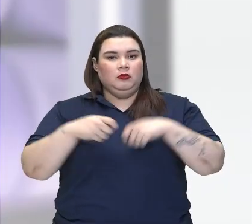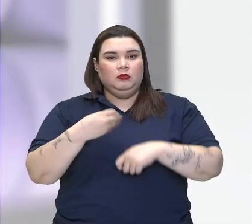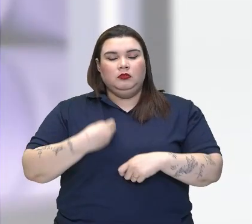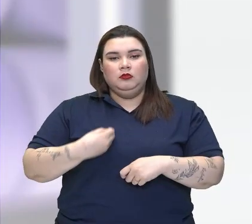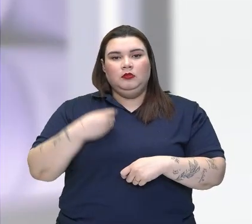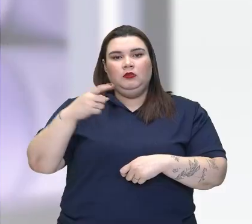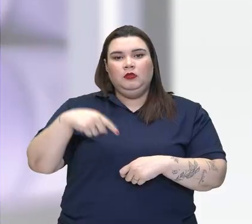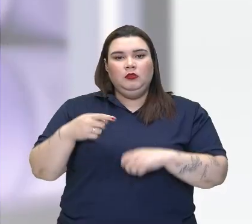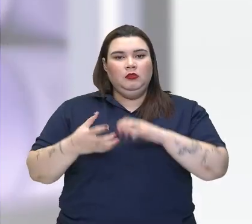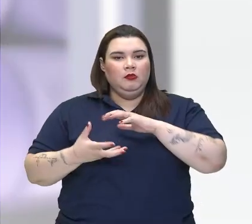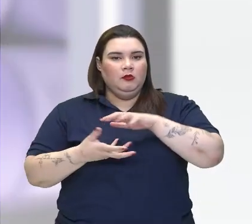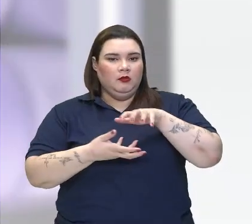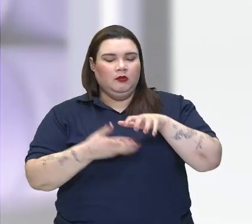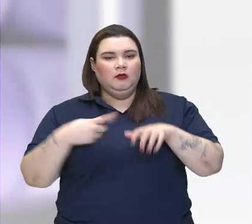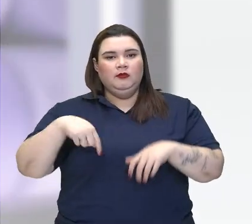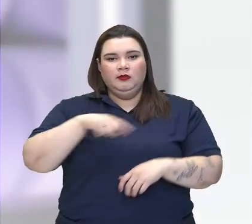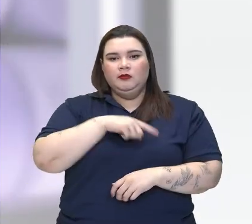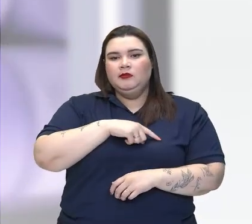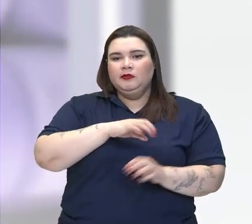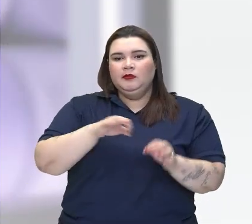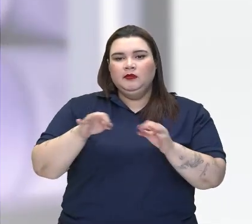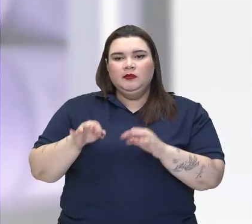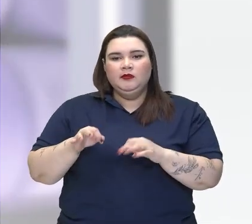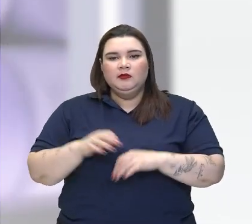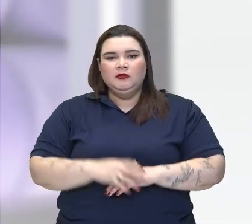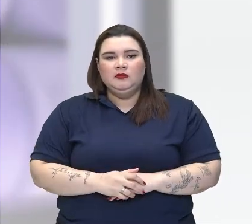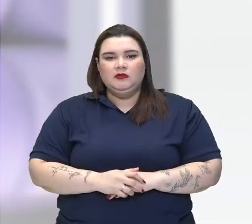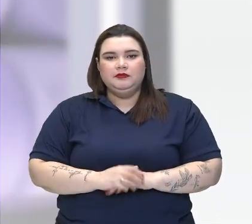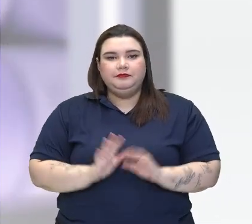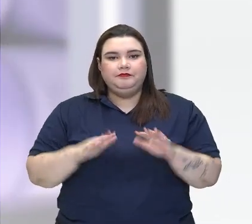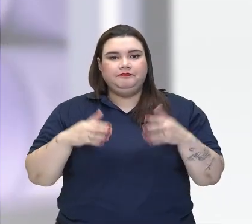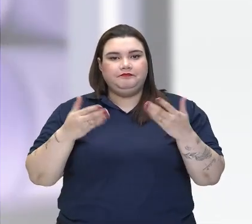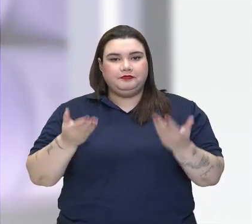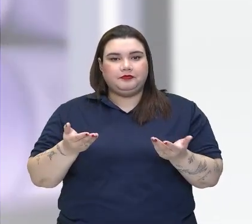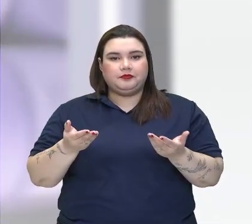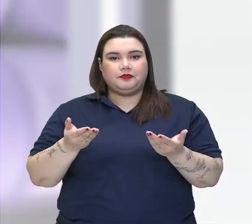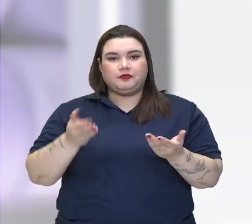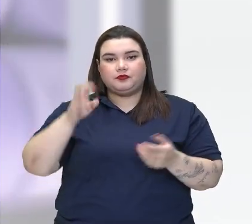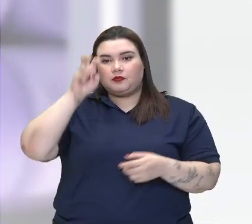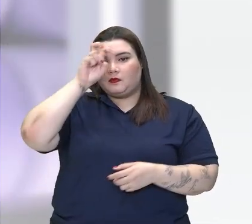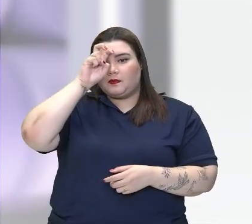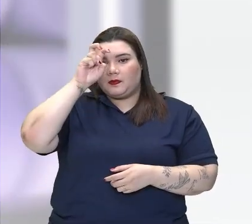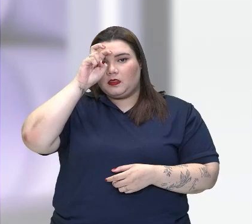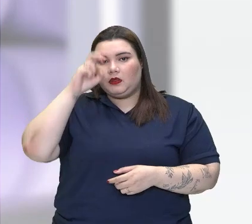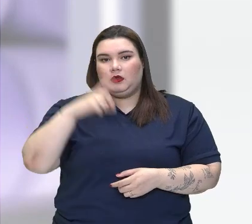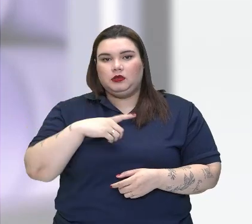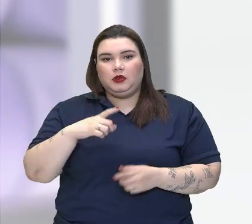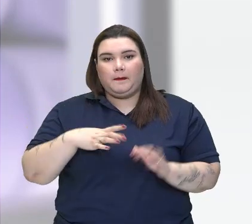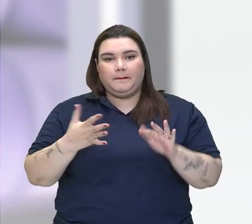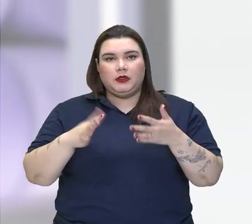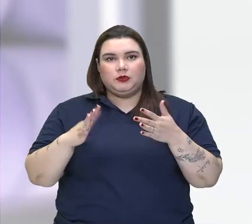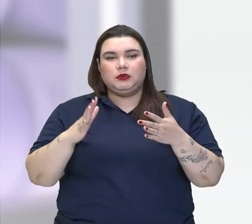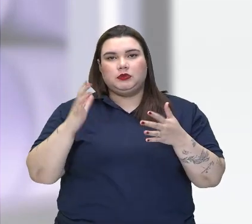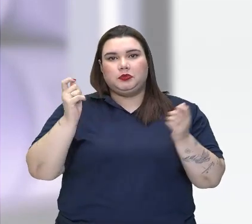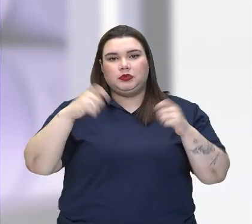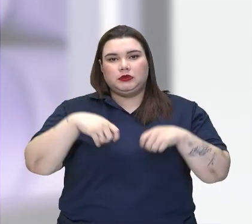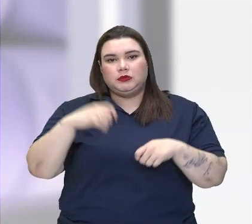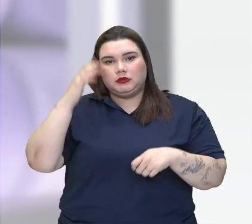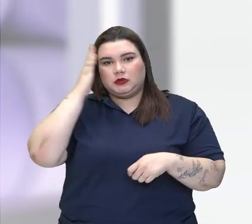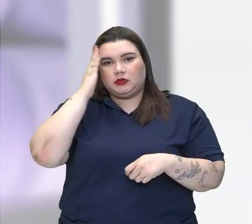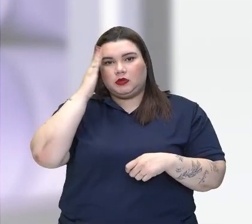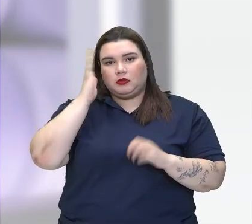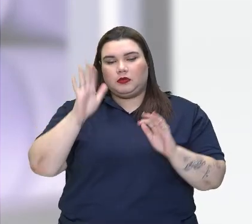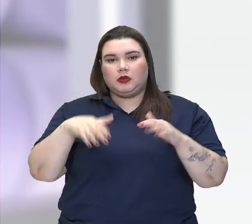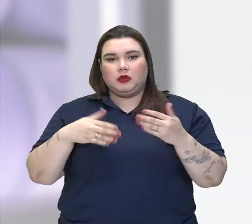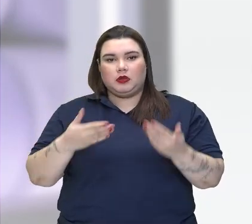a Terra. Né? Então, por isso, os gregos tinham mais ou menos, os egípcios tinham mais ou menos uma noção disso. Por isso que